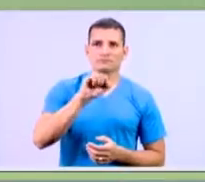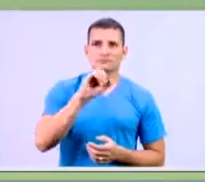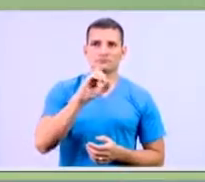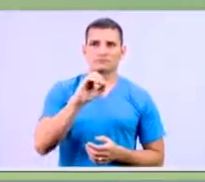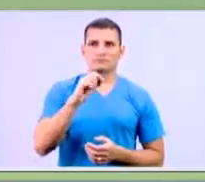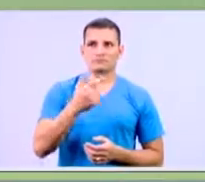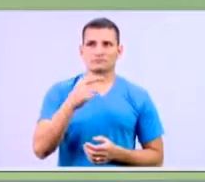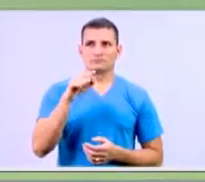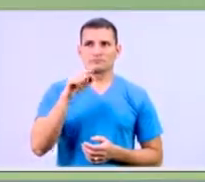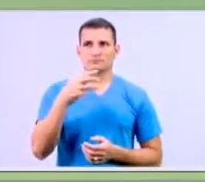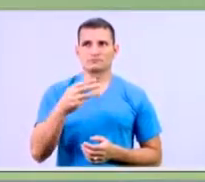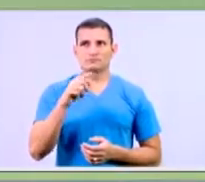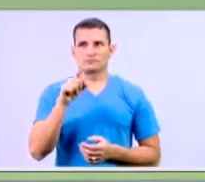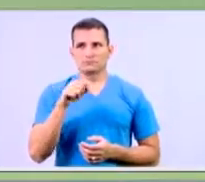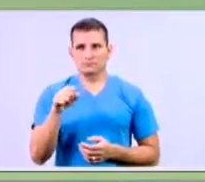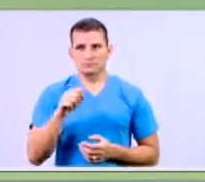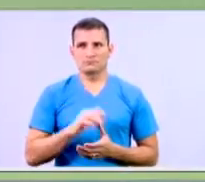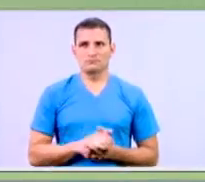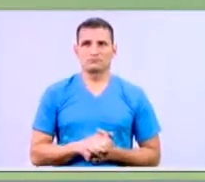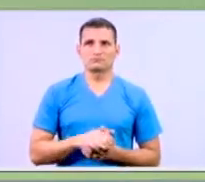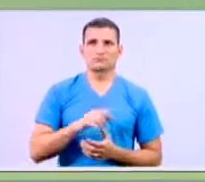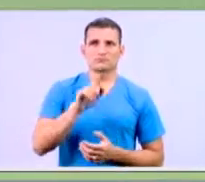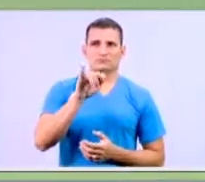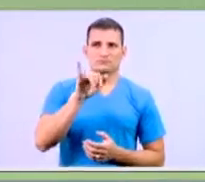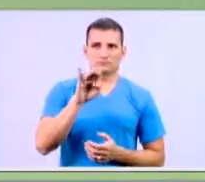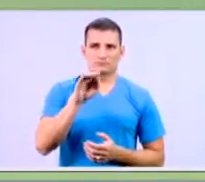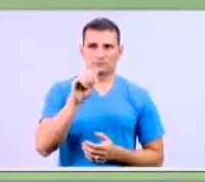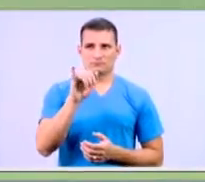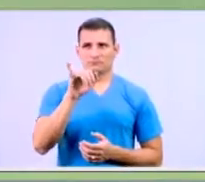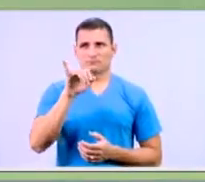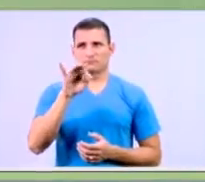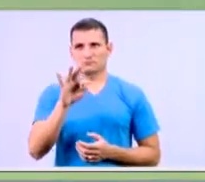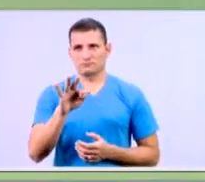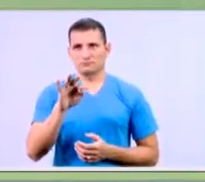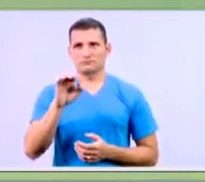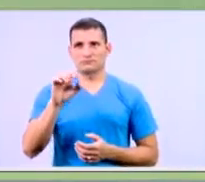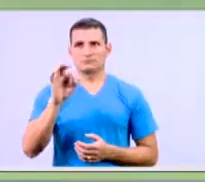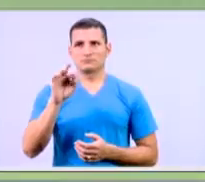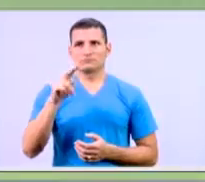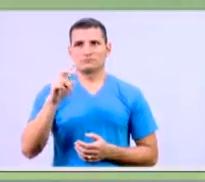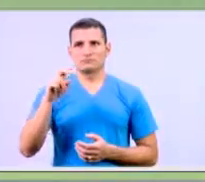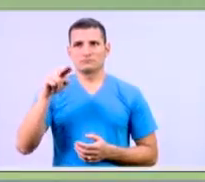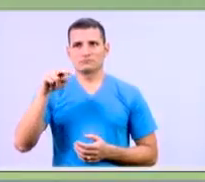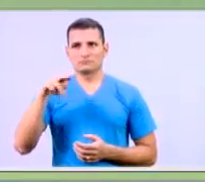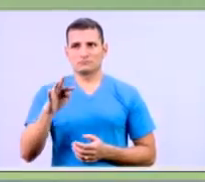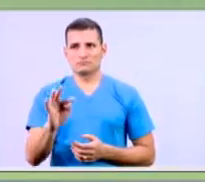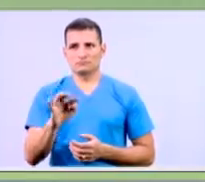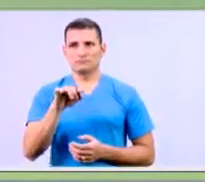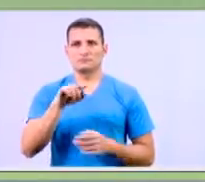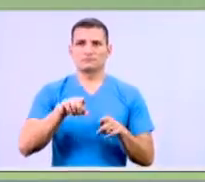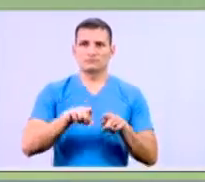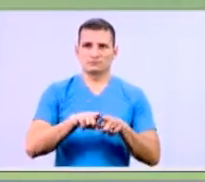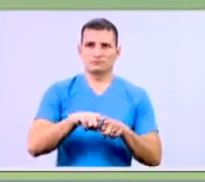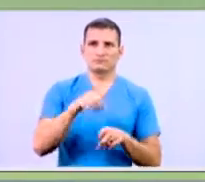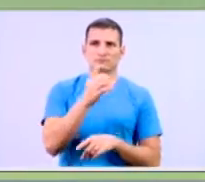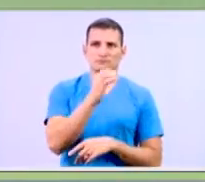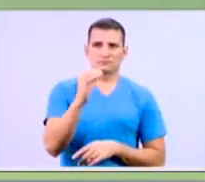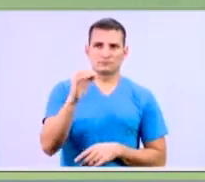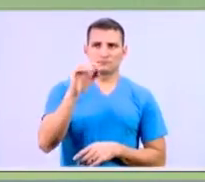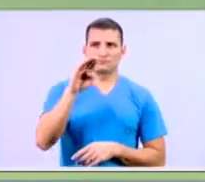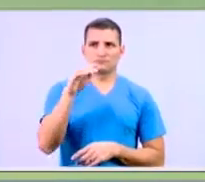802.3Z também é o Gigabit Ethernet. Ele também trabalha com 1000 megabits, correto? Só que